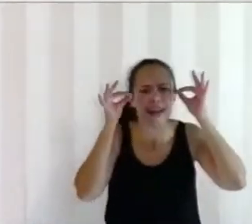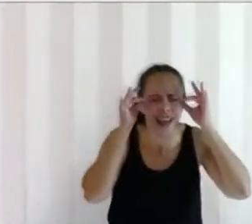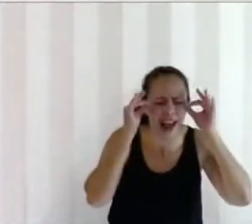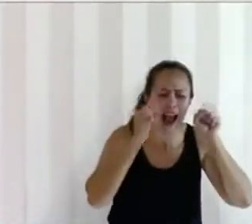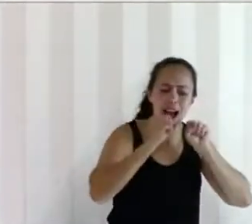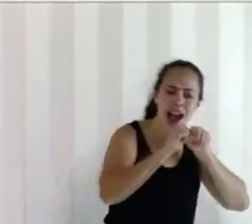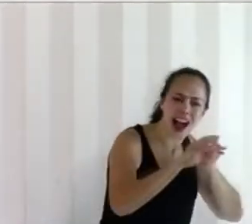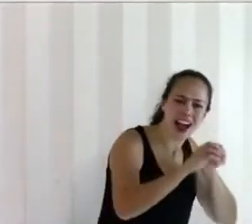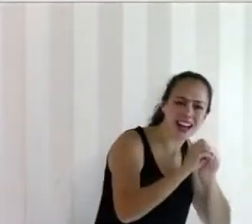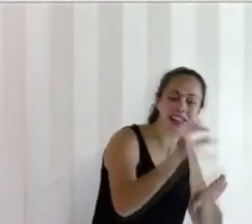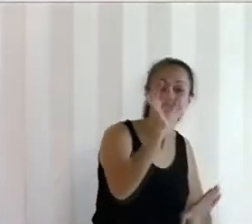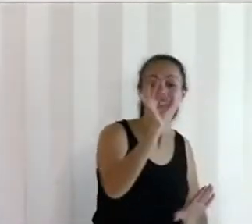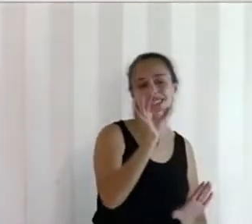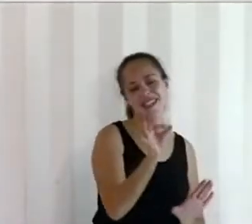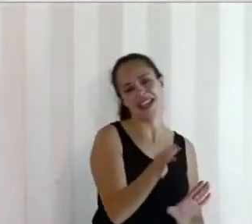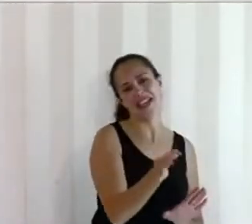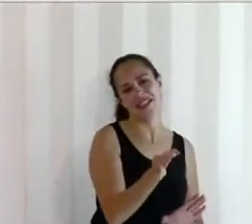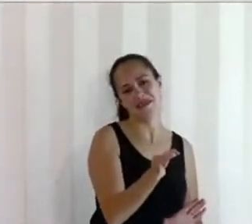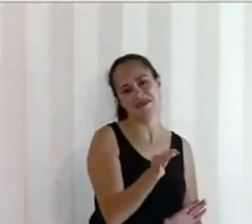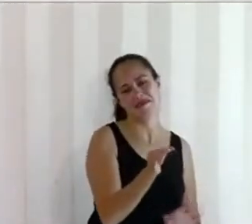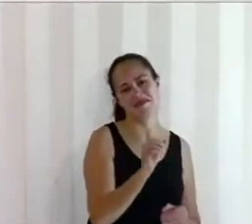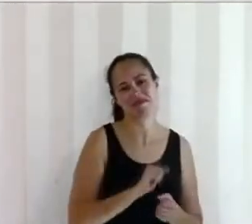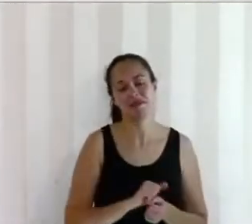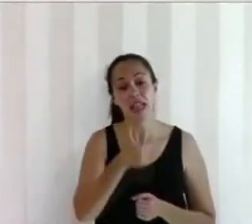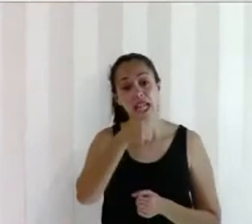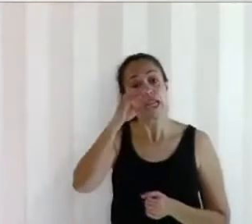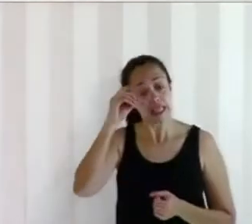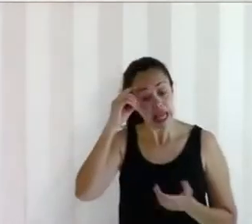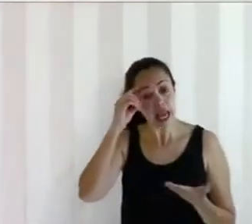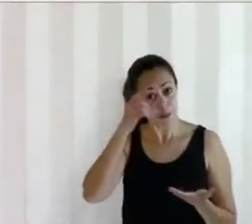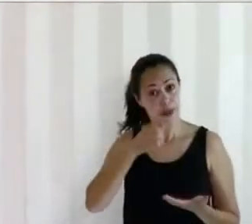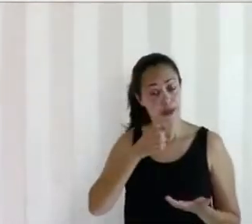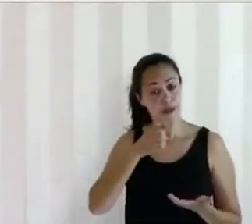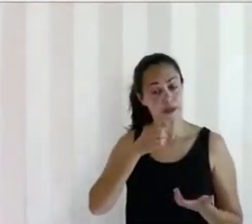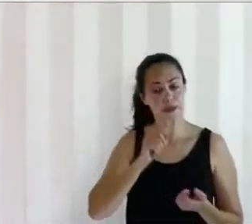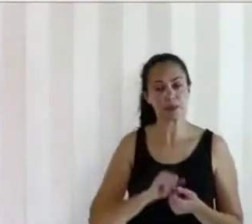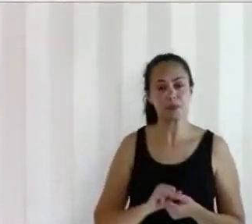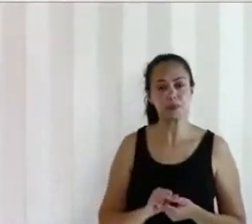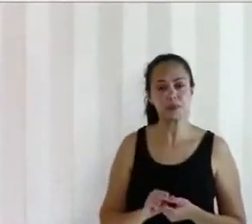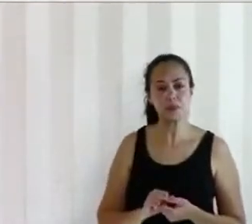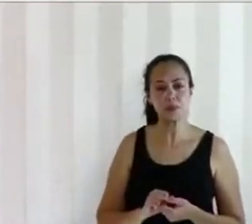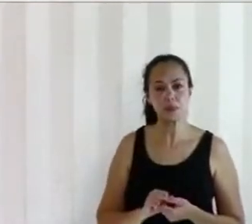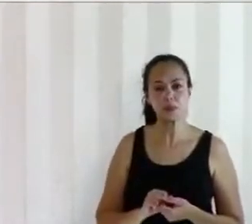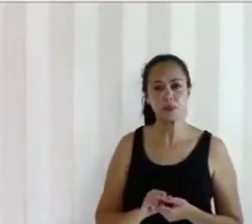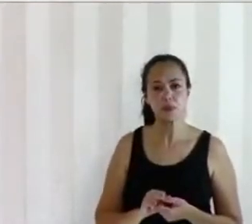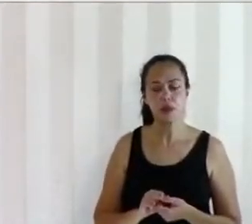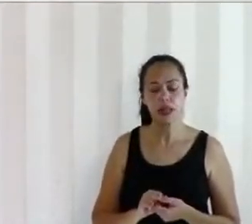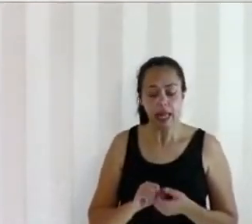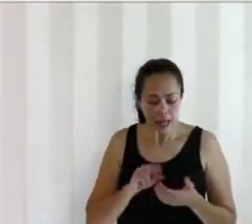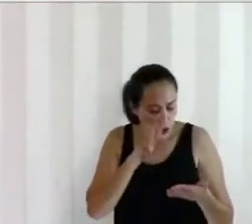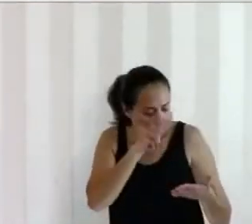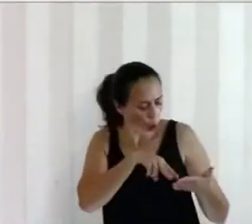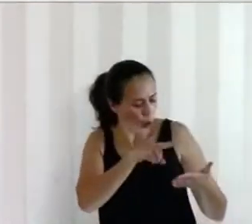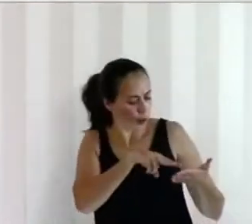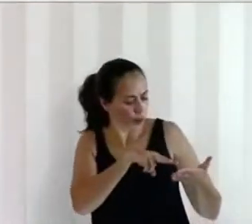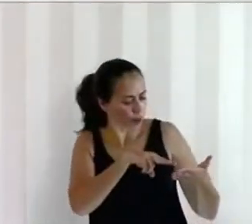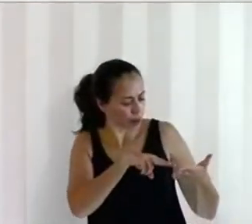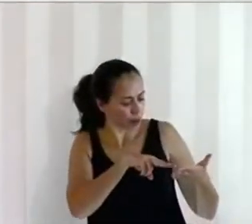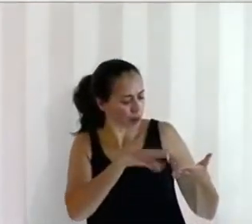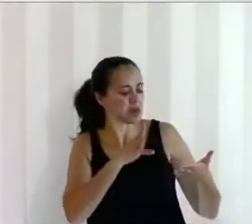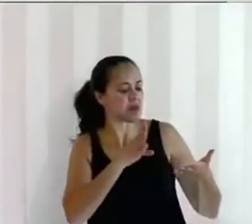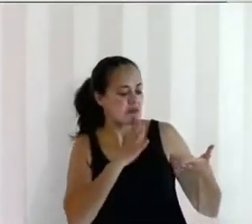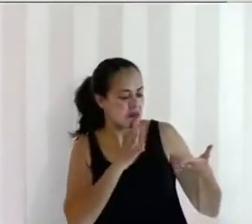10 mandamentos nos ensinam acerca de como Deus é, acerca do seu nome,